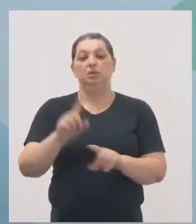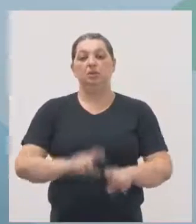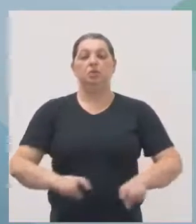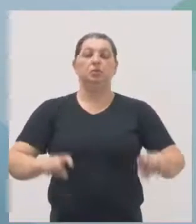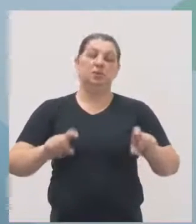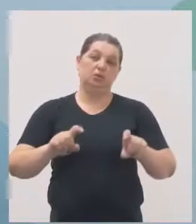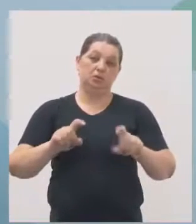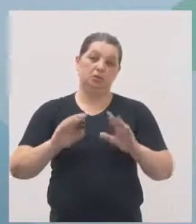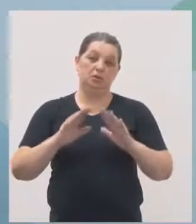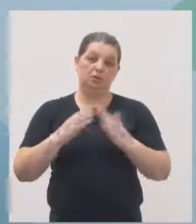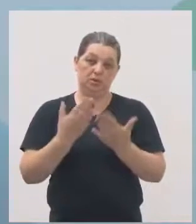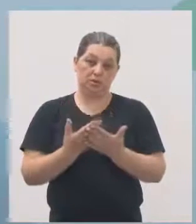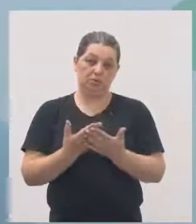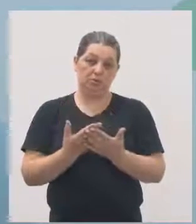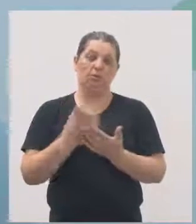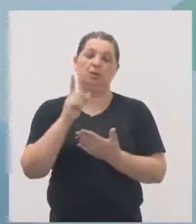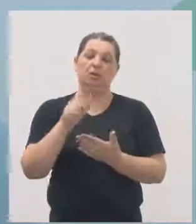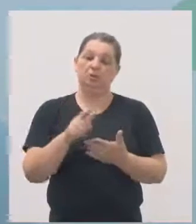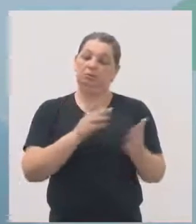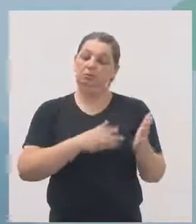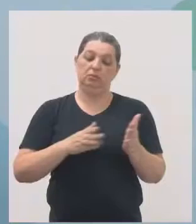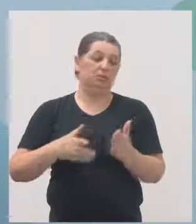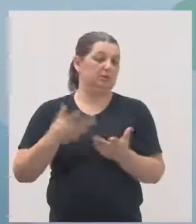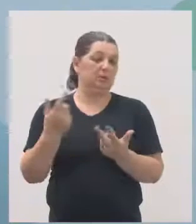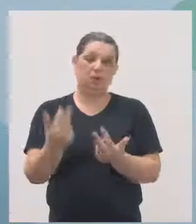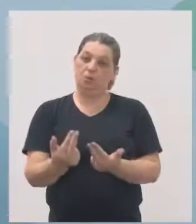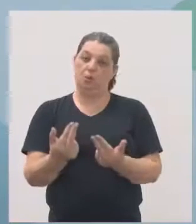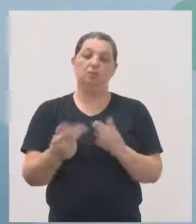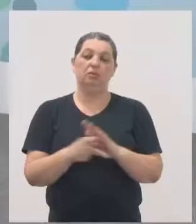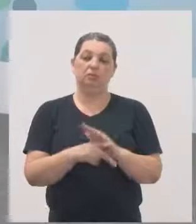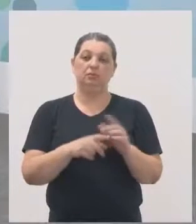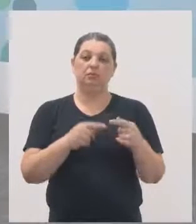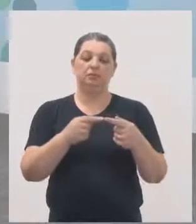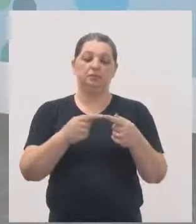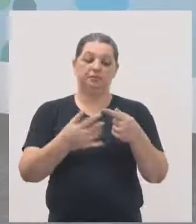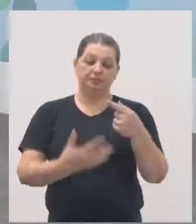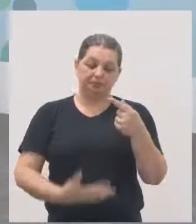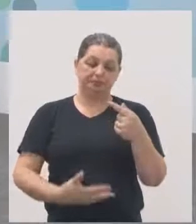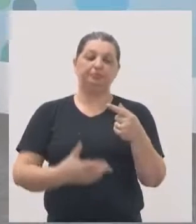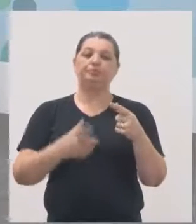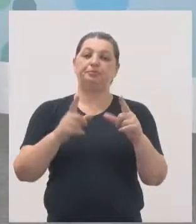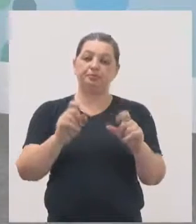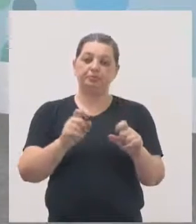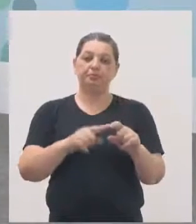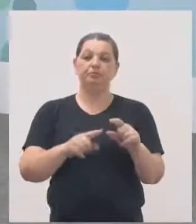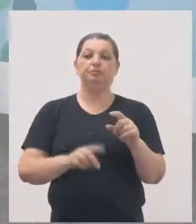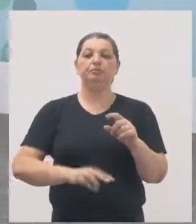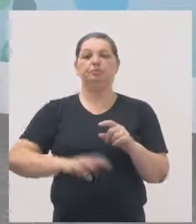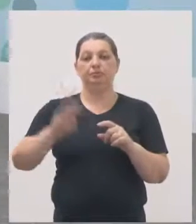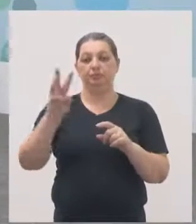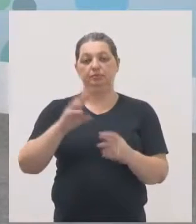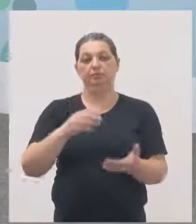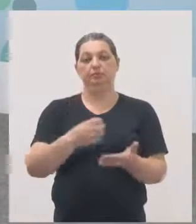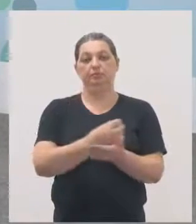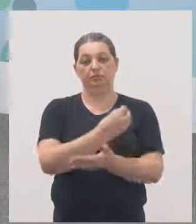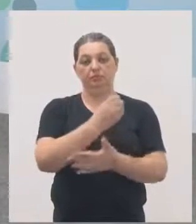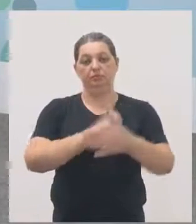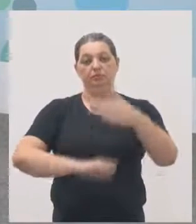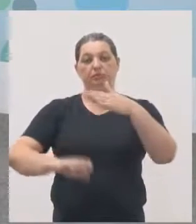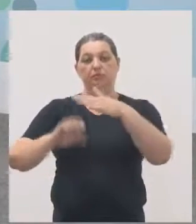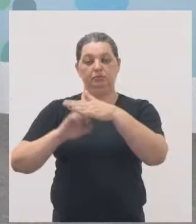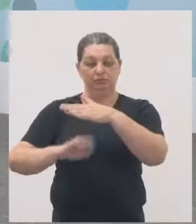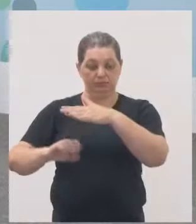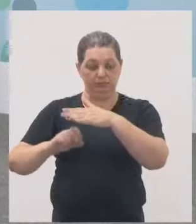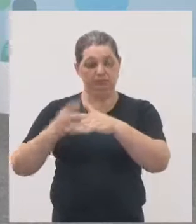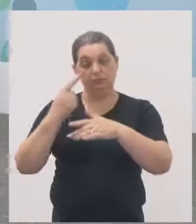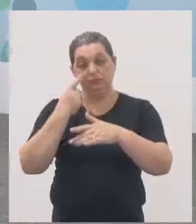processo de download é o mesmo. Vai lá no navegador, digita Reaper, vai no site oficial da empresa, vê